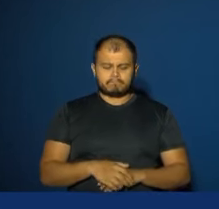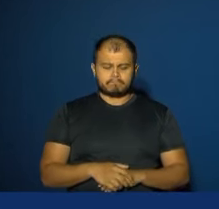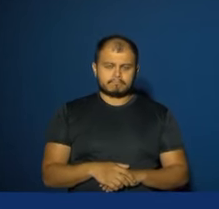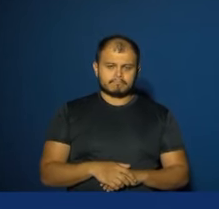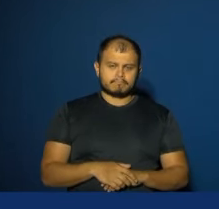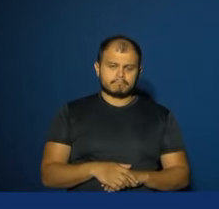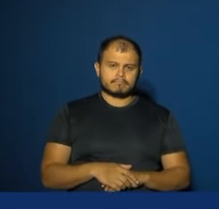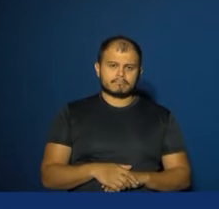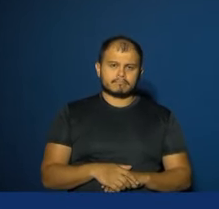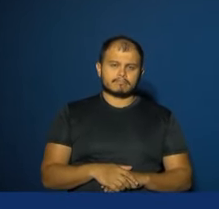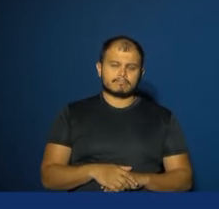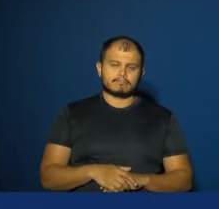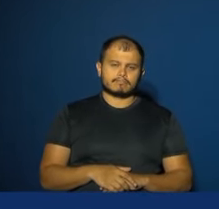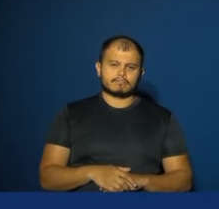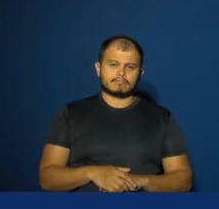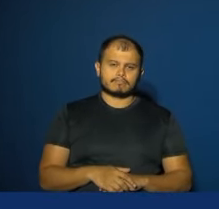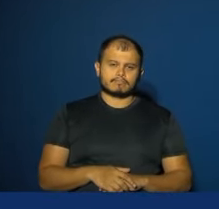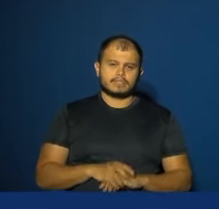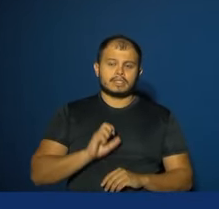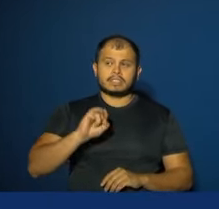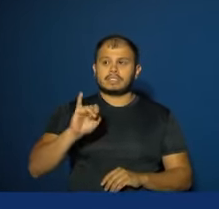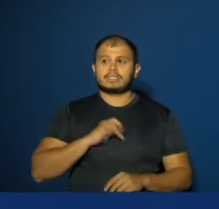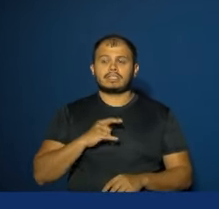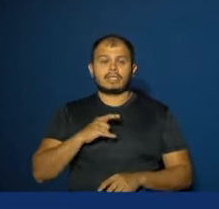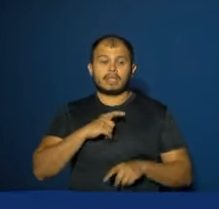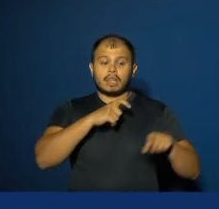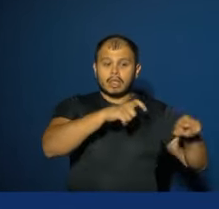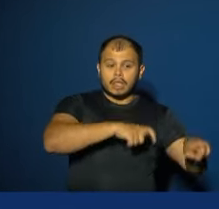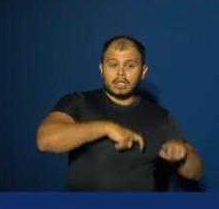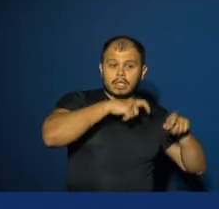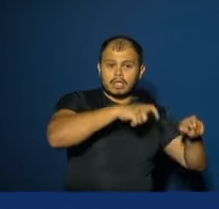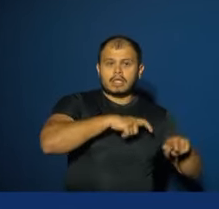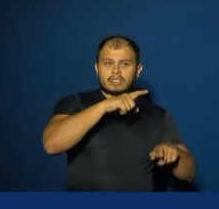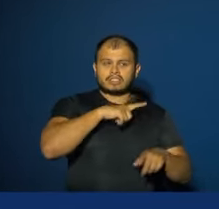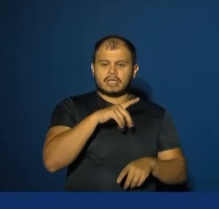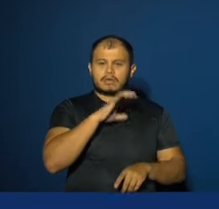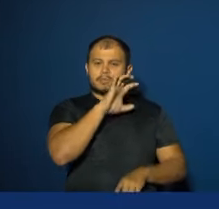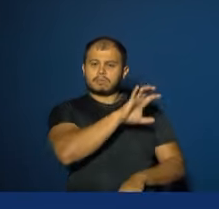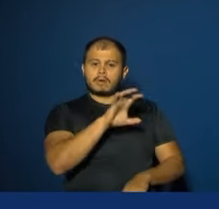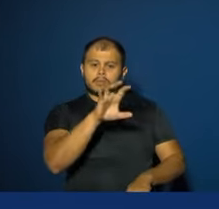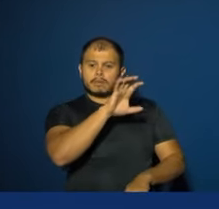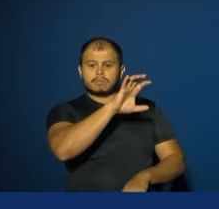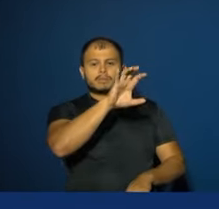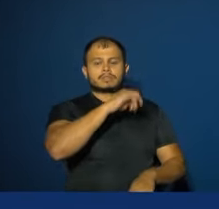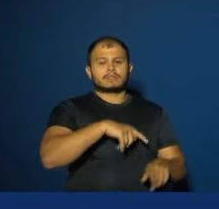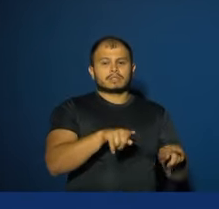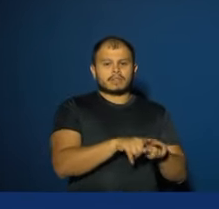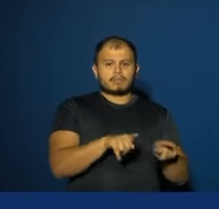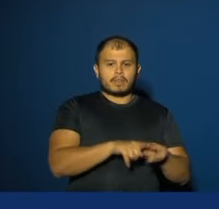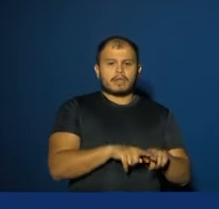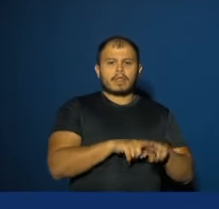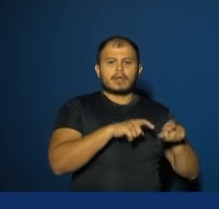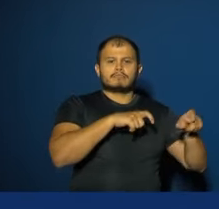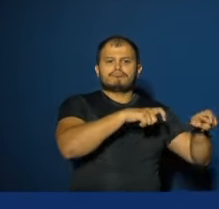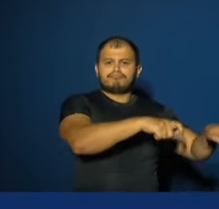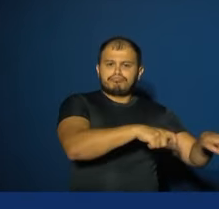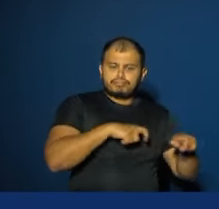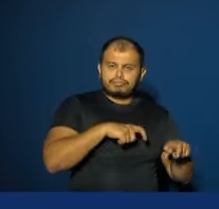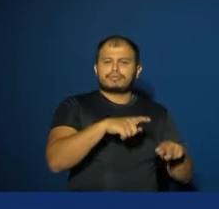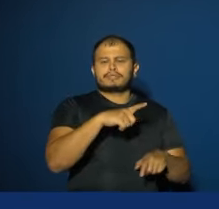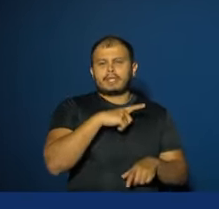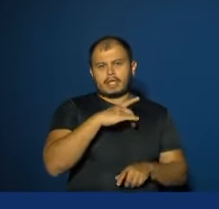por acaso, uma agroindústria, nós estamos no centro-oeste, né, em regiões onde o agronegócio é muito,